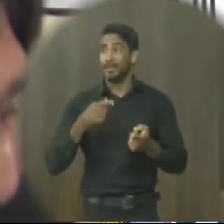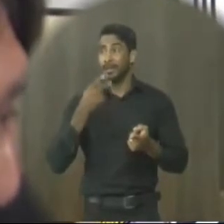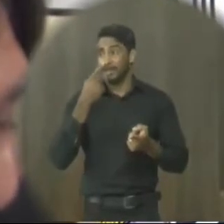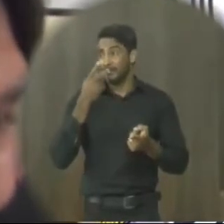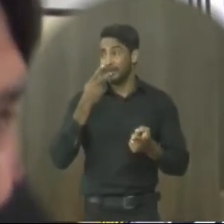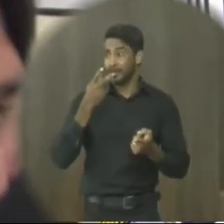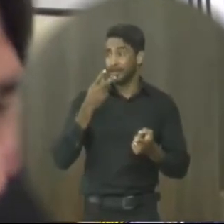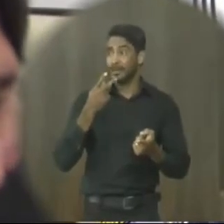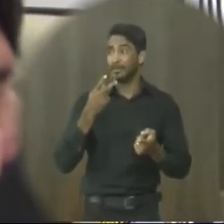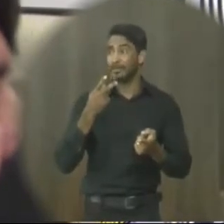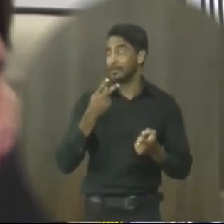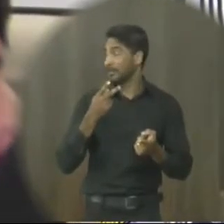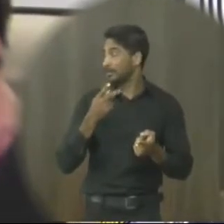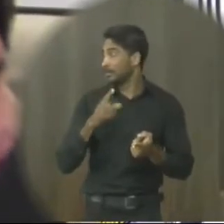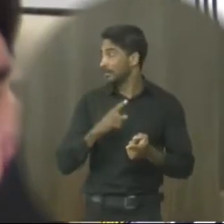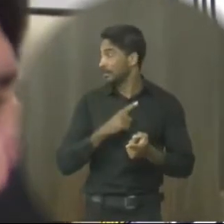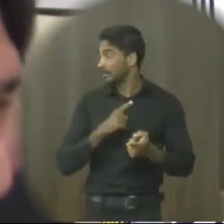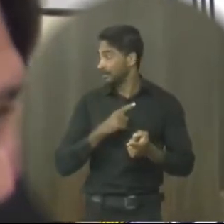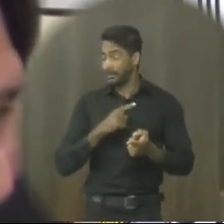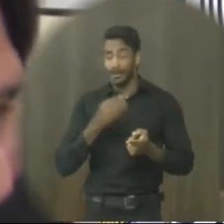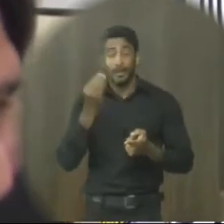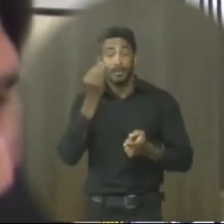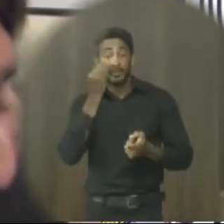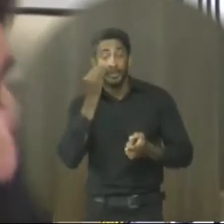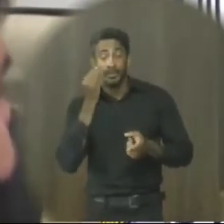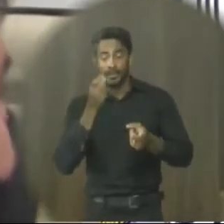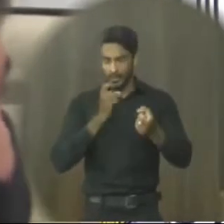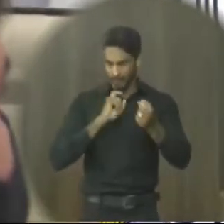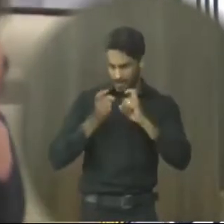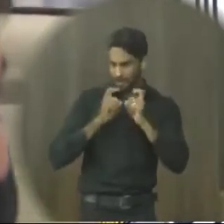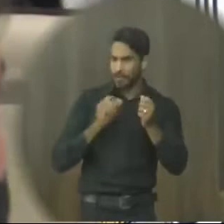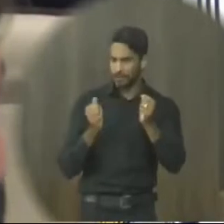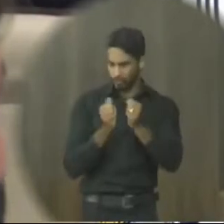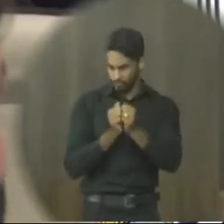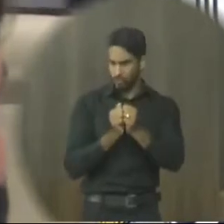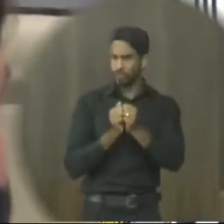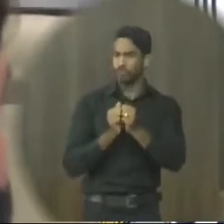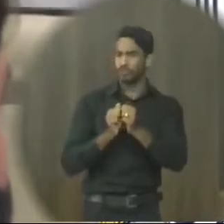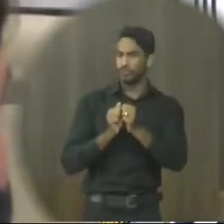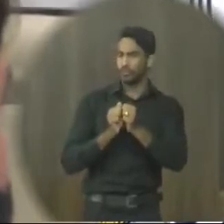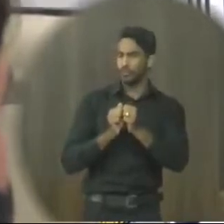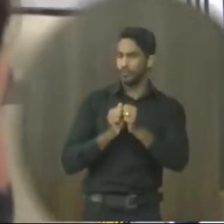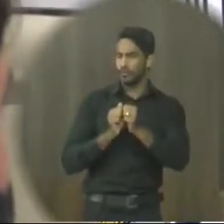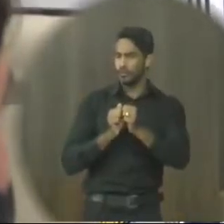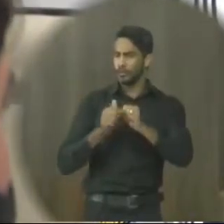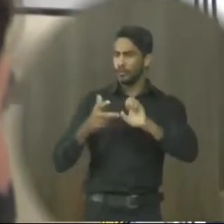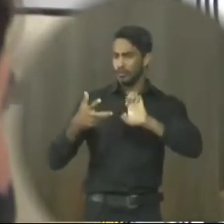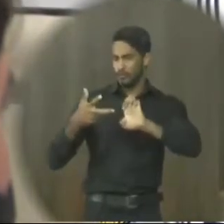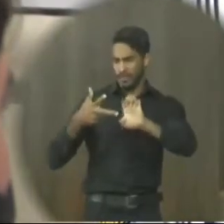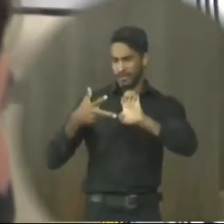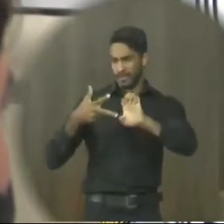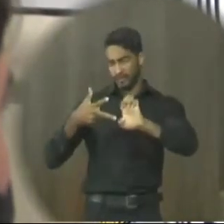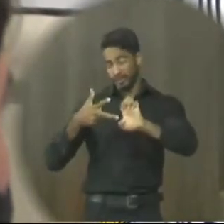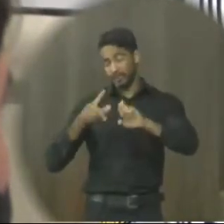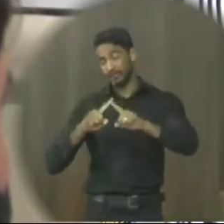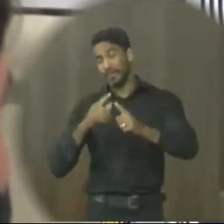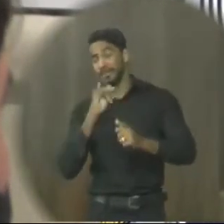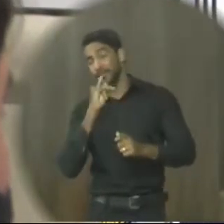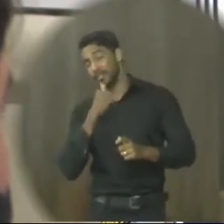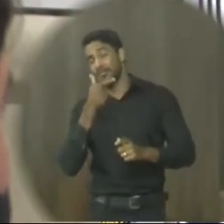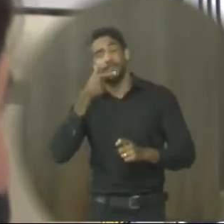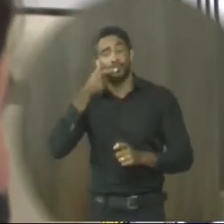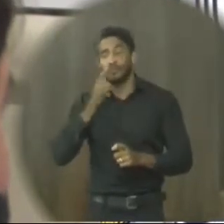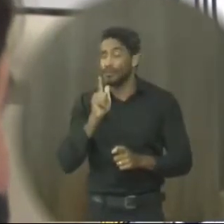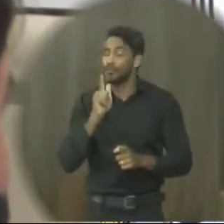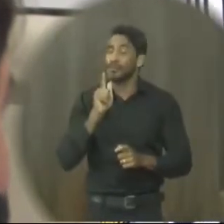ali. Eu tentei uma reunião junto ao executivo para falar desse assunto, infelizmente não fui atendida, né?